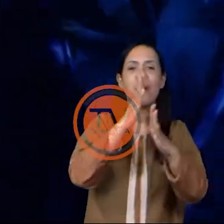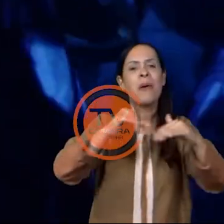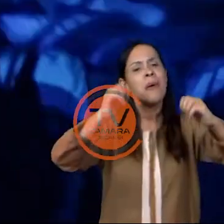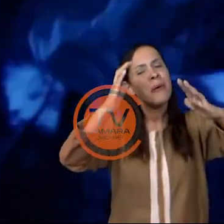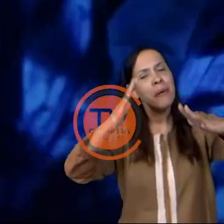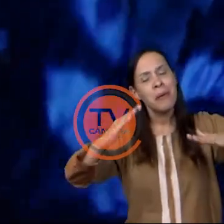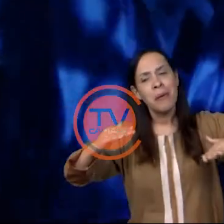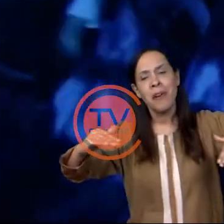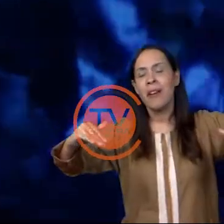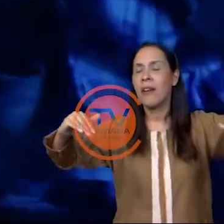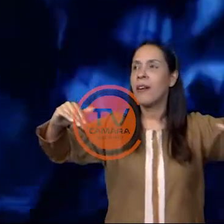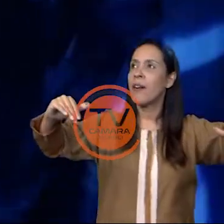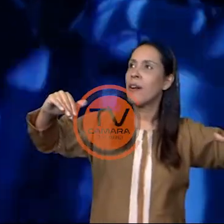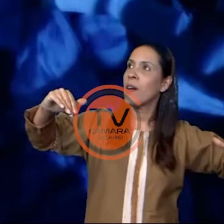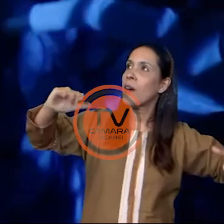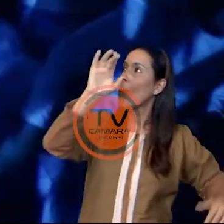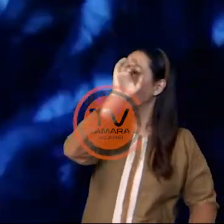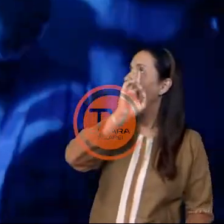ao mar,